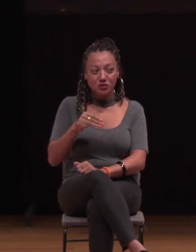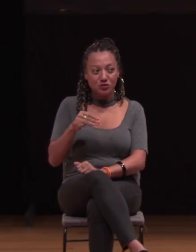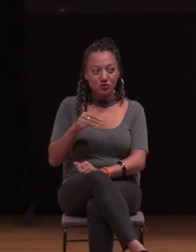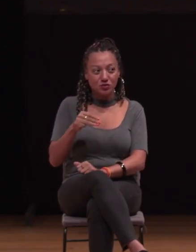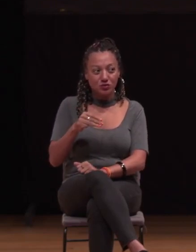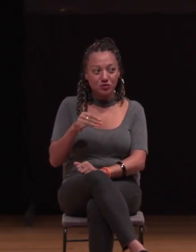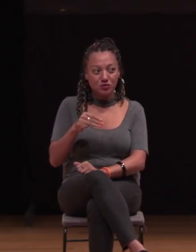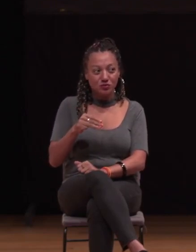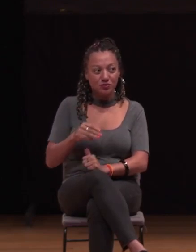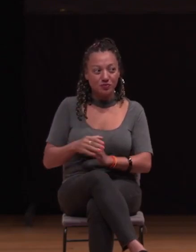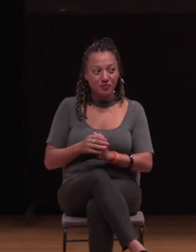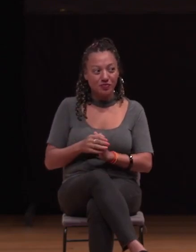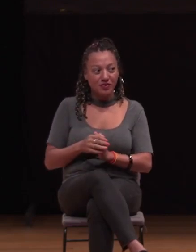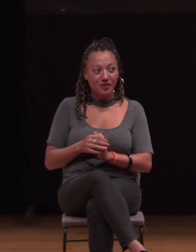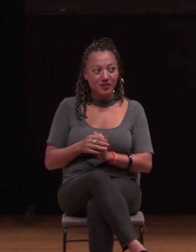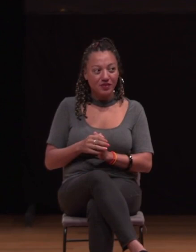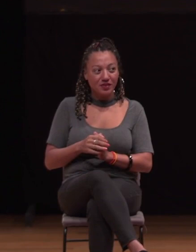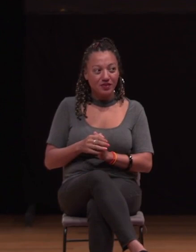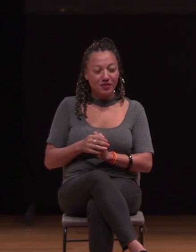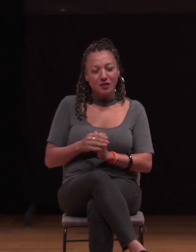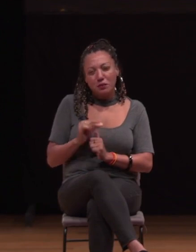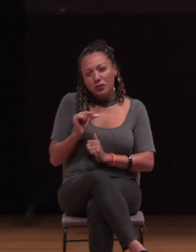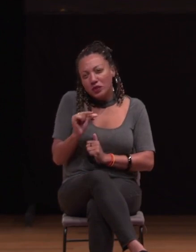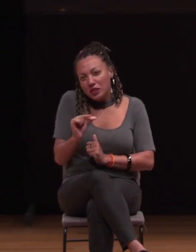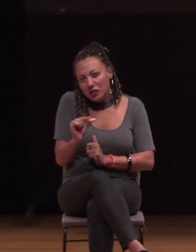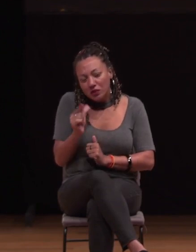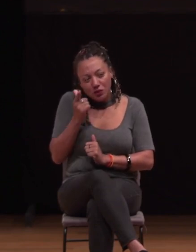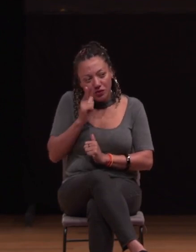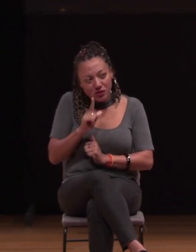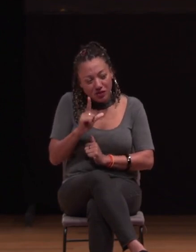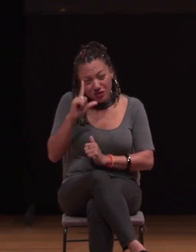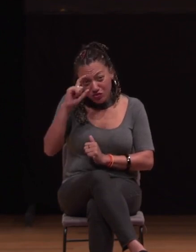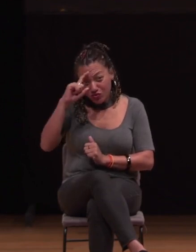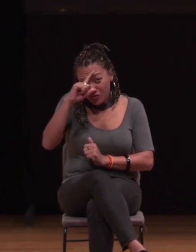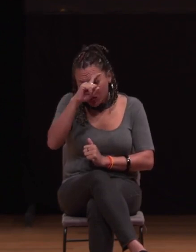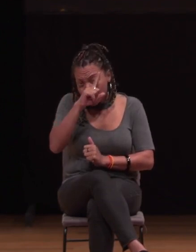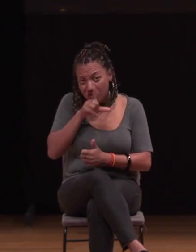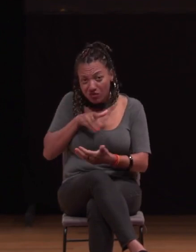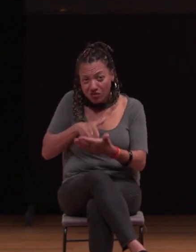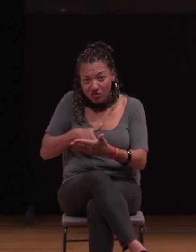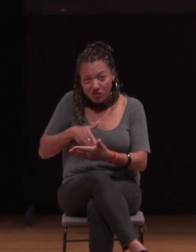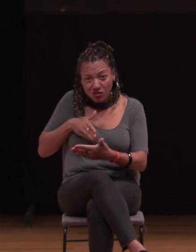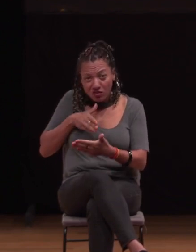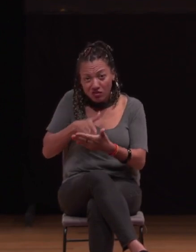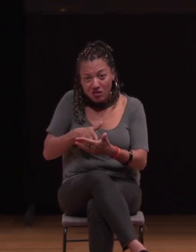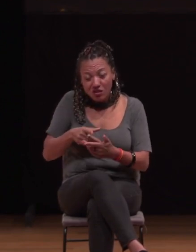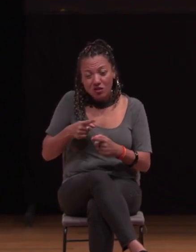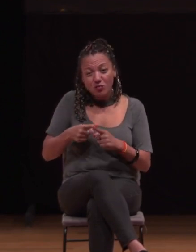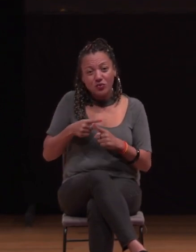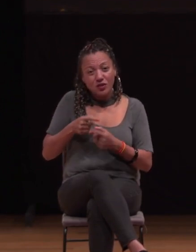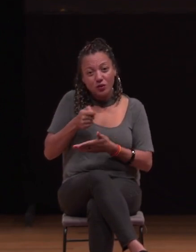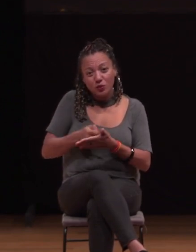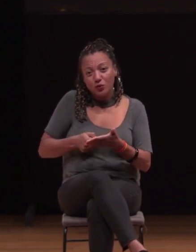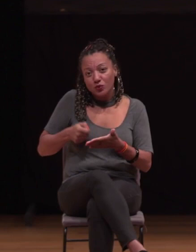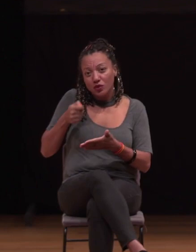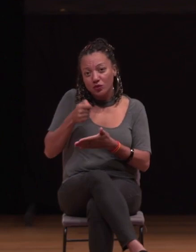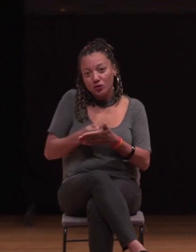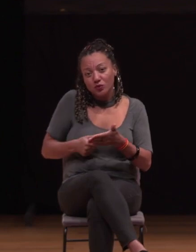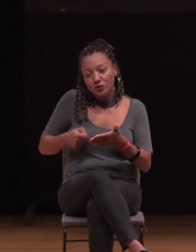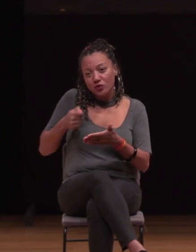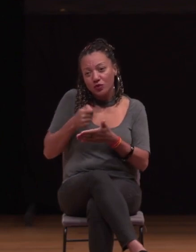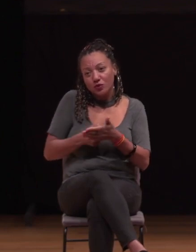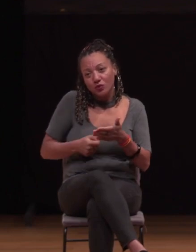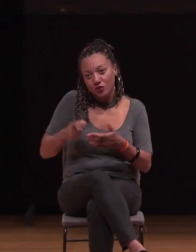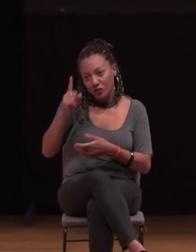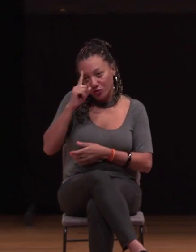jogo dos meninos. Mas eu sei que isso é pouco, e é difícil, porque a minha luta é constante, né? E só o fato de eu